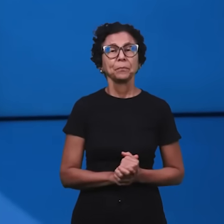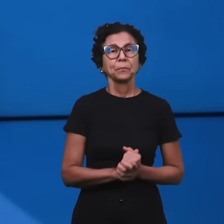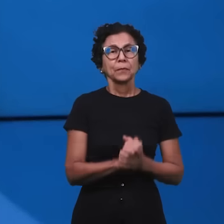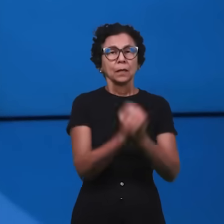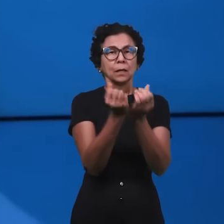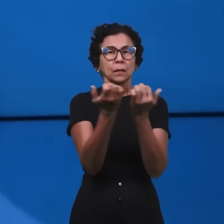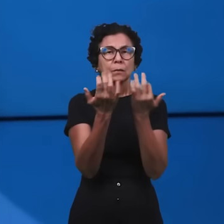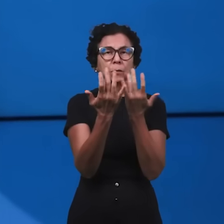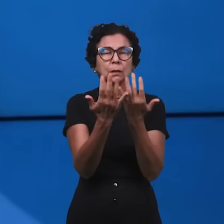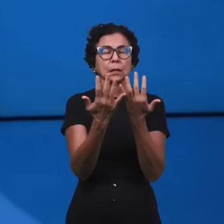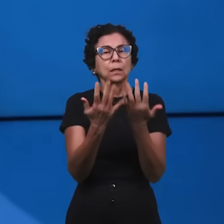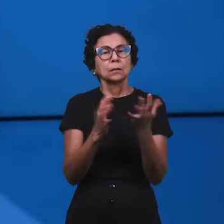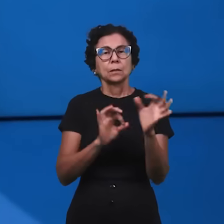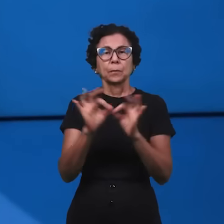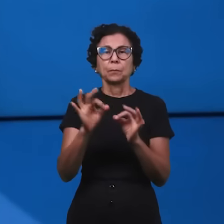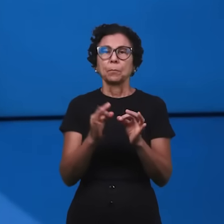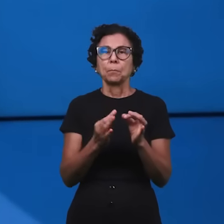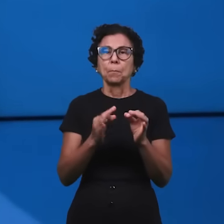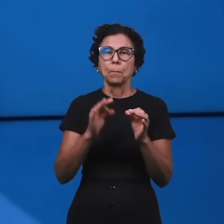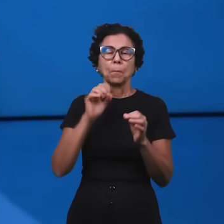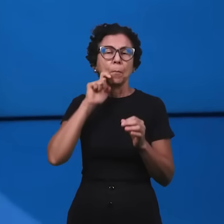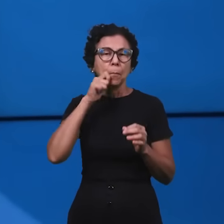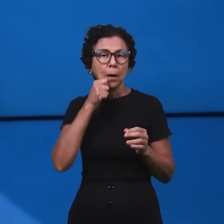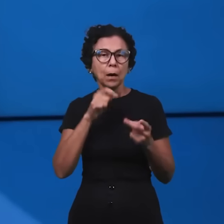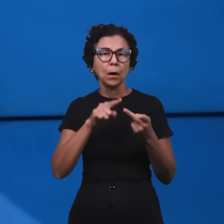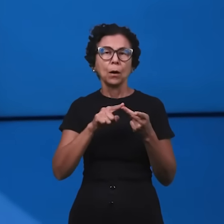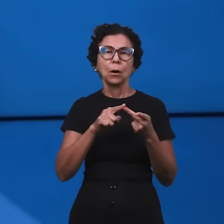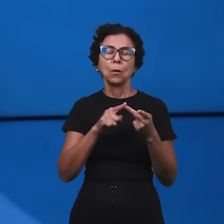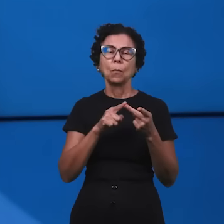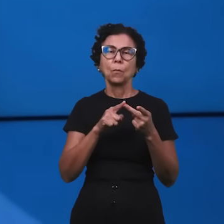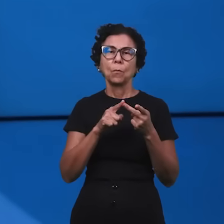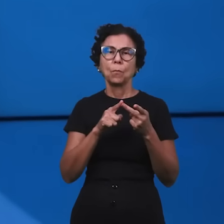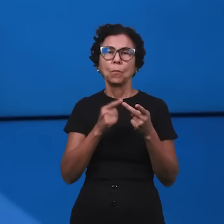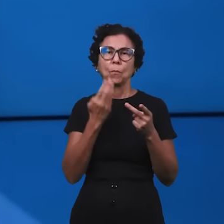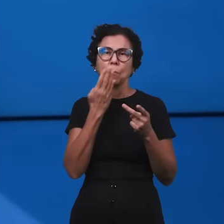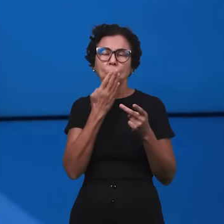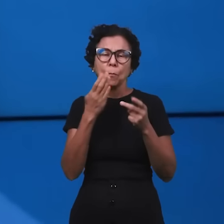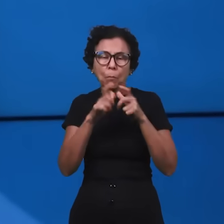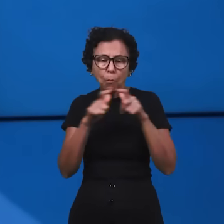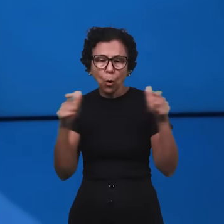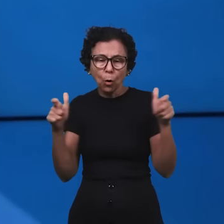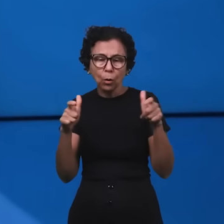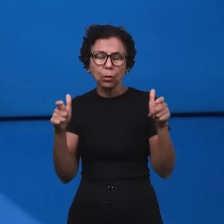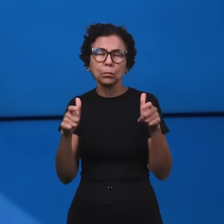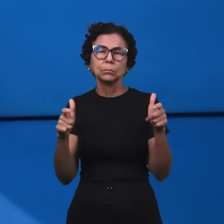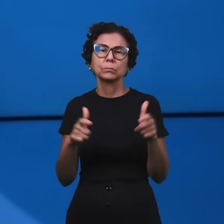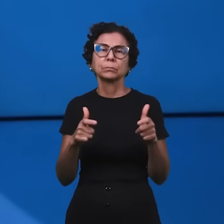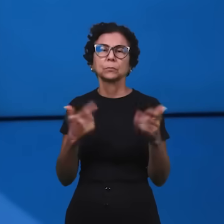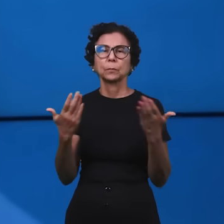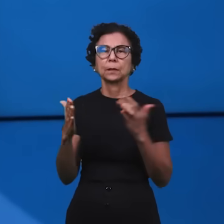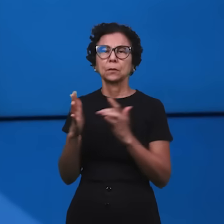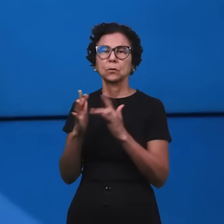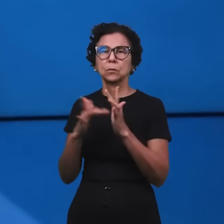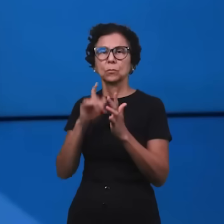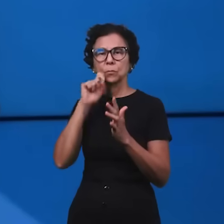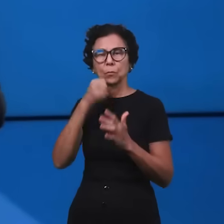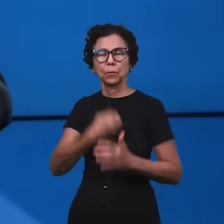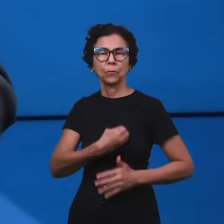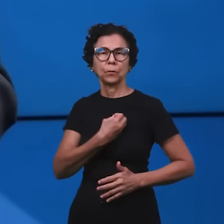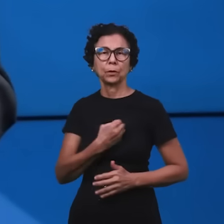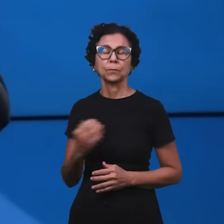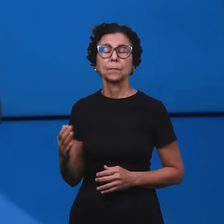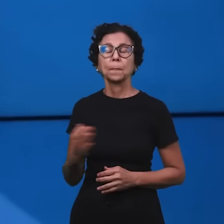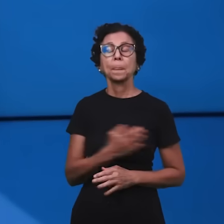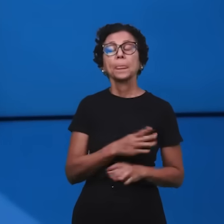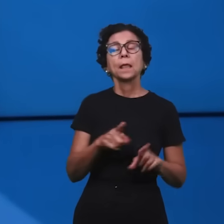Então o trigo é aquilo que faz o pão, que faz o bolo, né? O pão fala de Jesus, o pão da vida. Muito bem, mas o detalhe